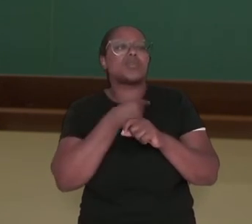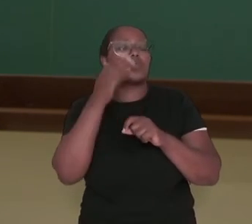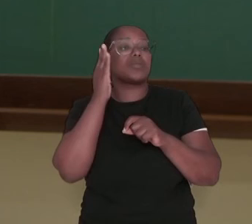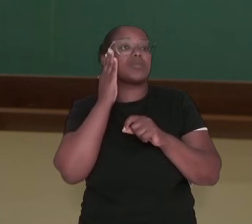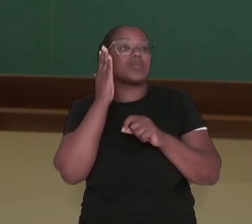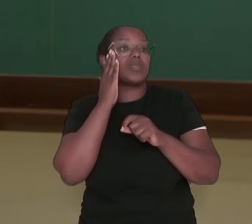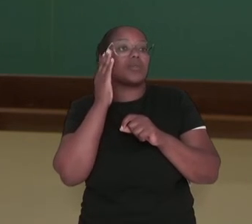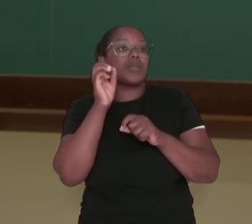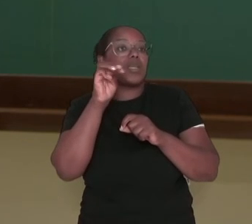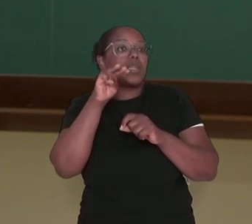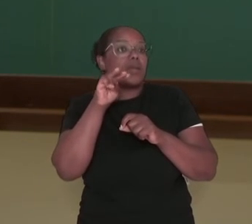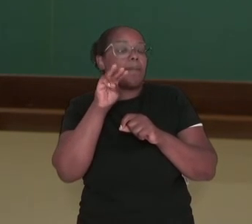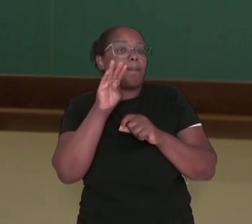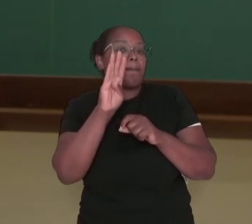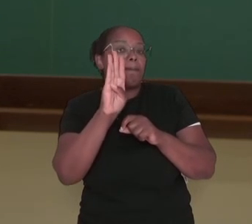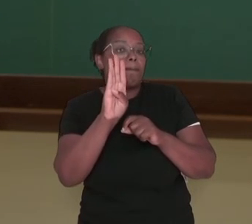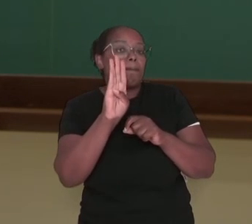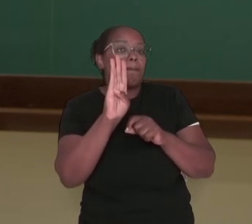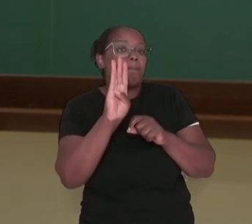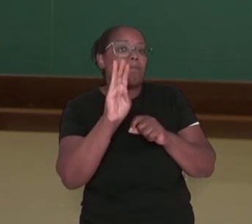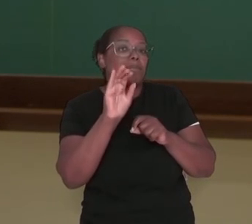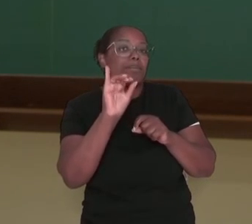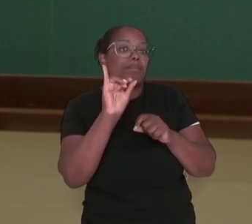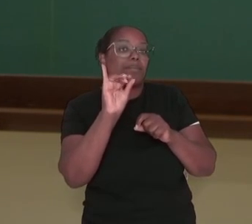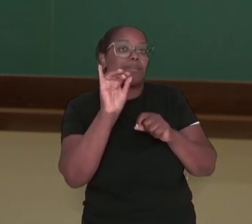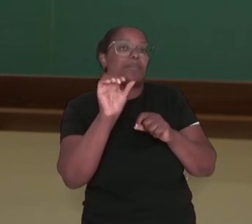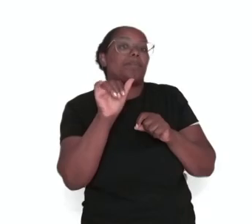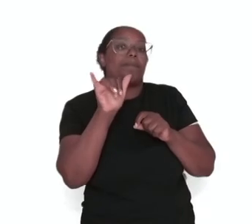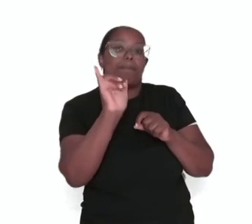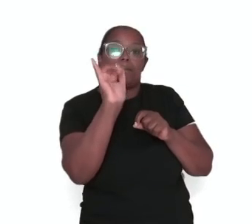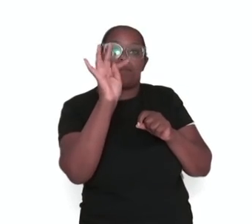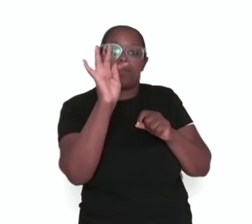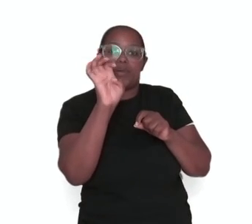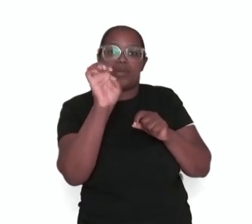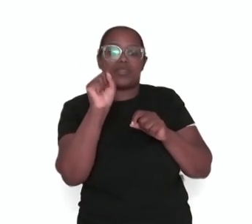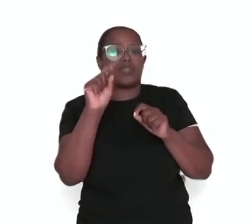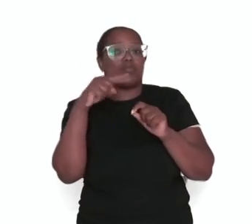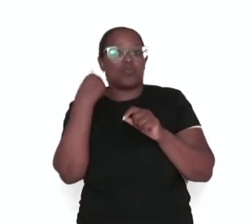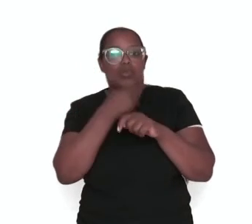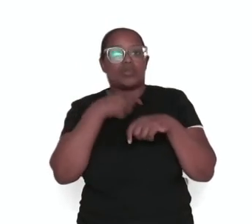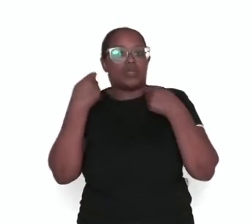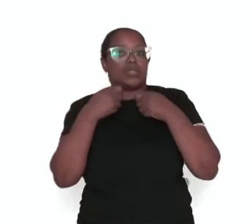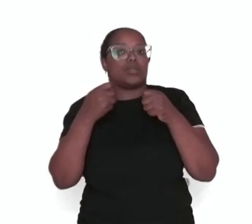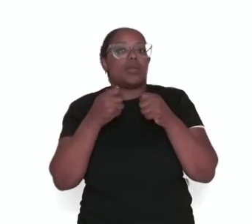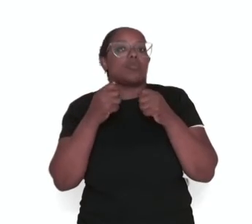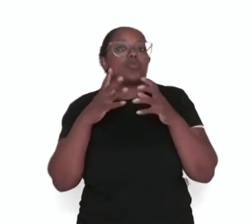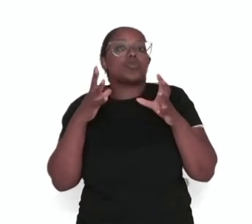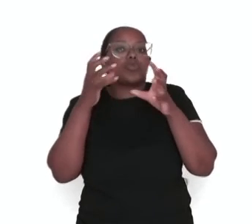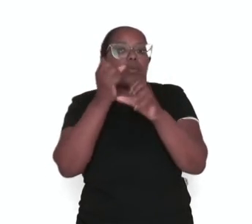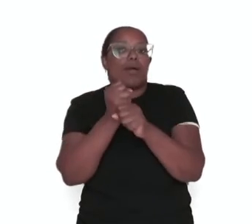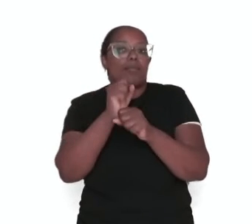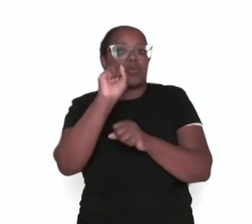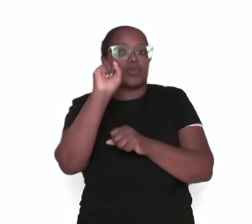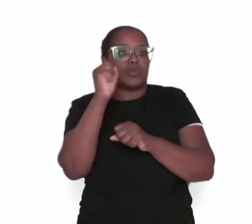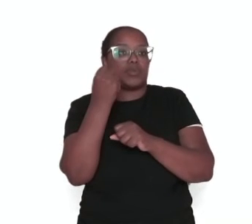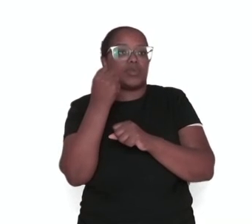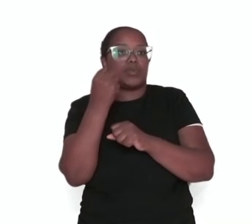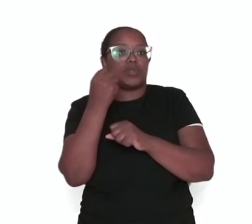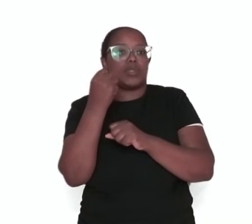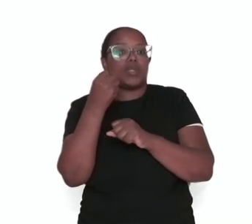bits, correto? Então, nós devemos multiplicar por 8, pessoal. Por quê? Porque eu tenho que